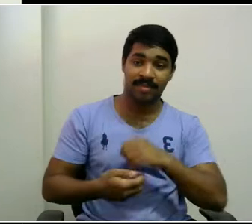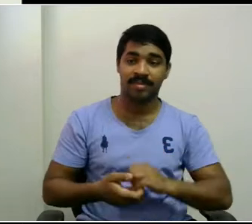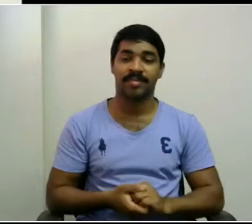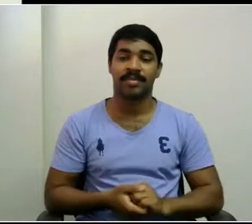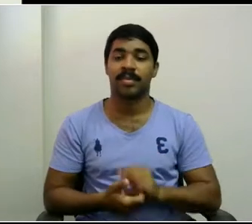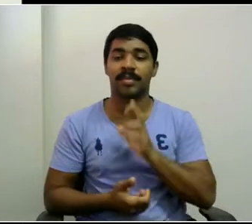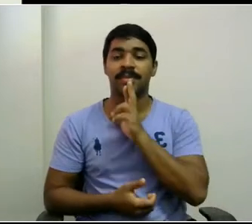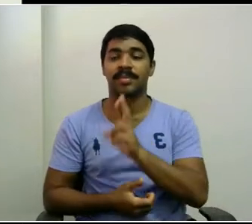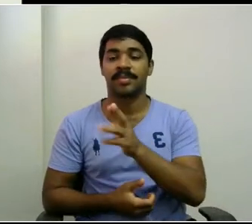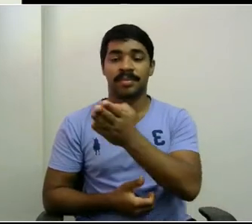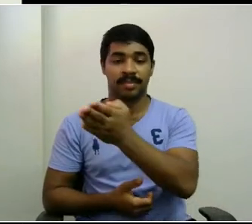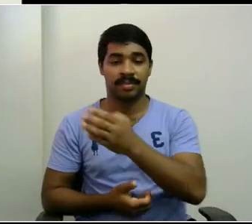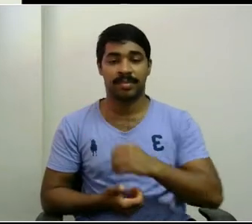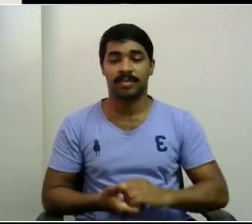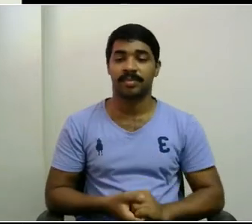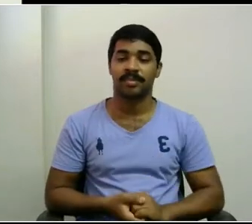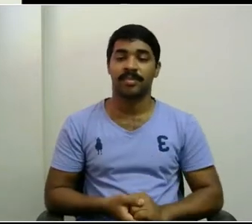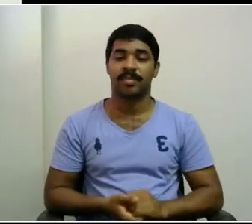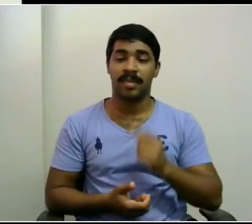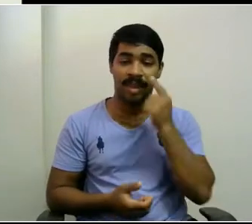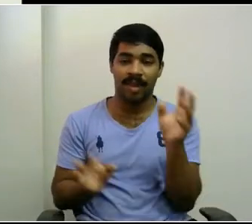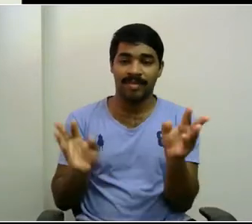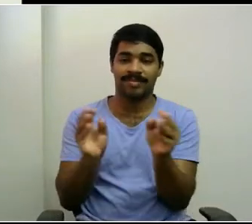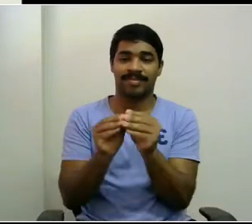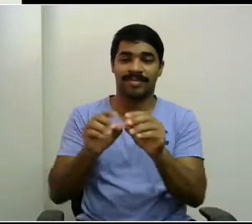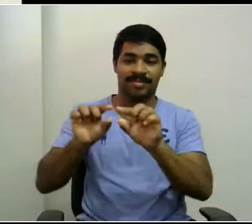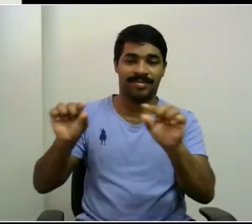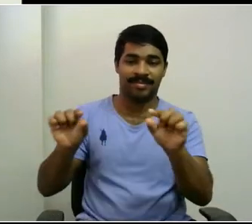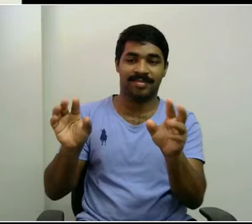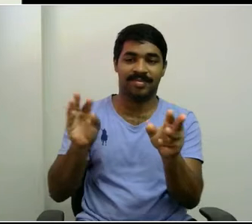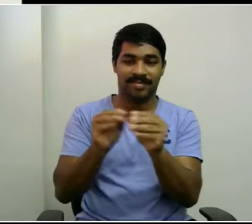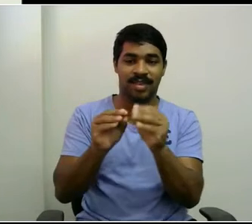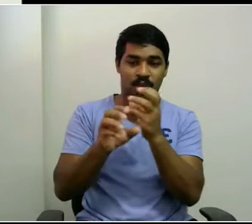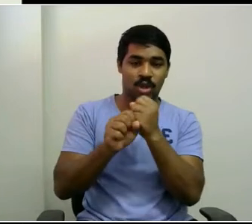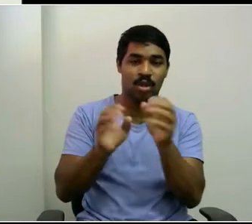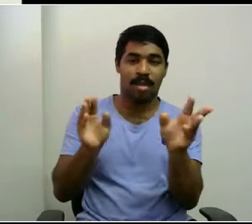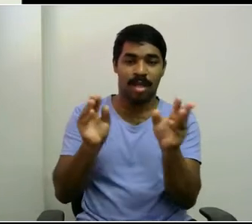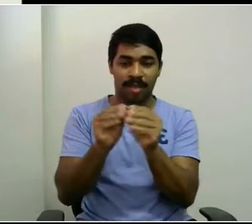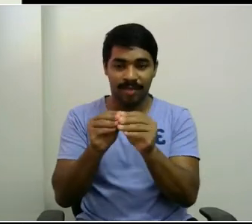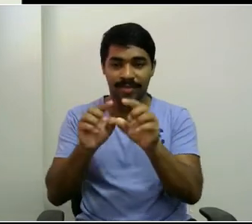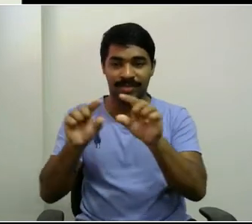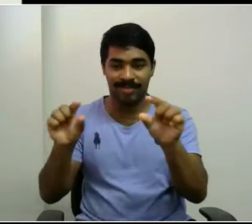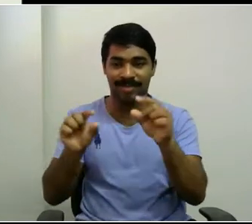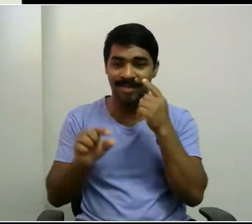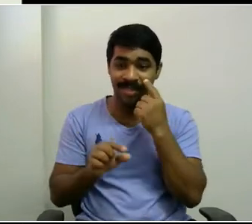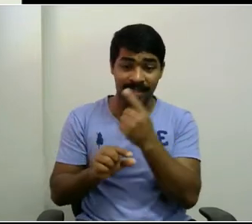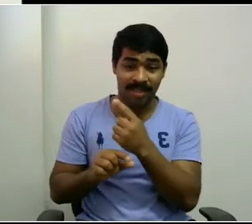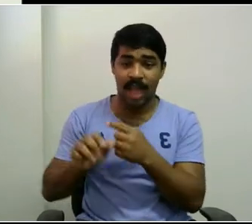0, tá? Então essa aqui ela ficaria reduzida dessa forma. Aqui no nosso caso o meu A não aparece aqui, mas é